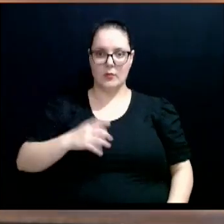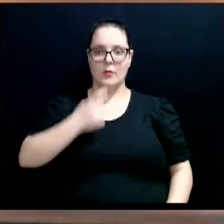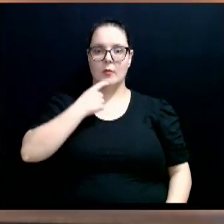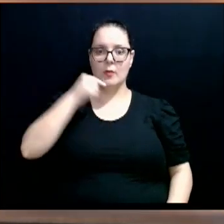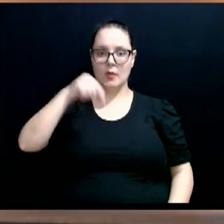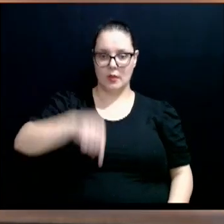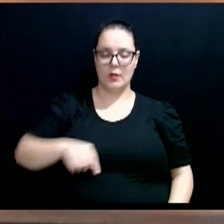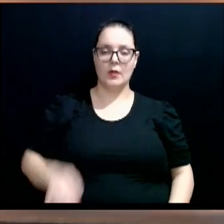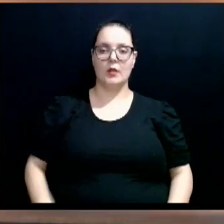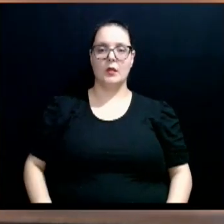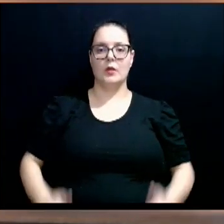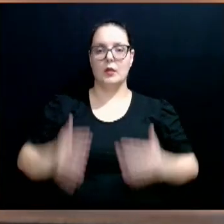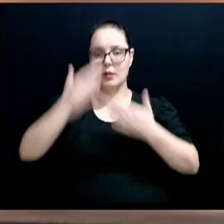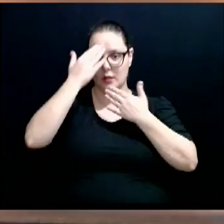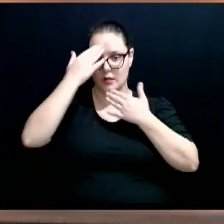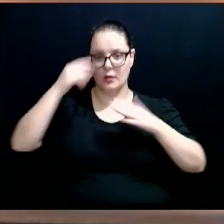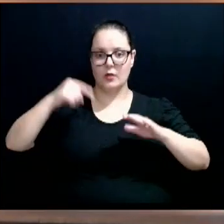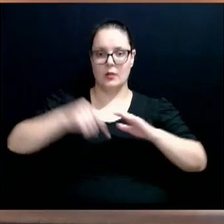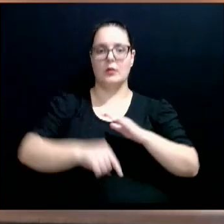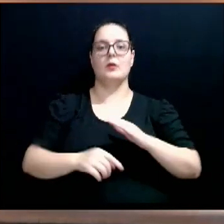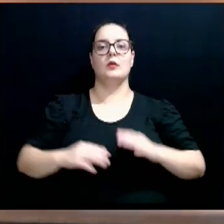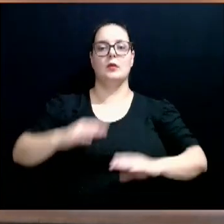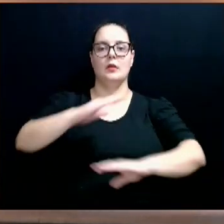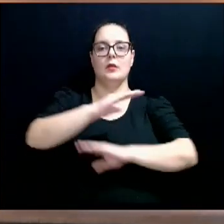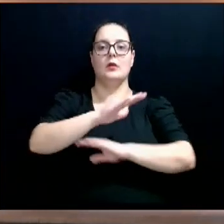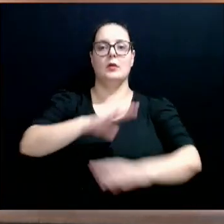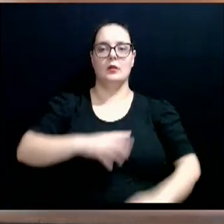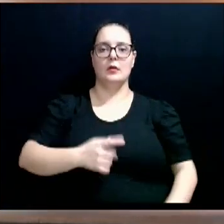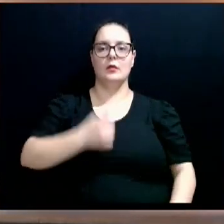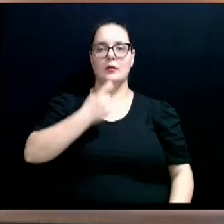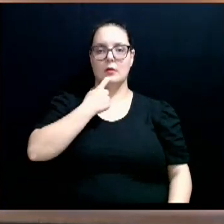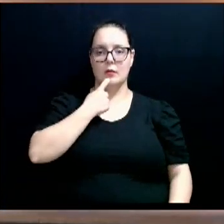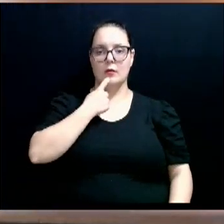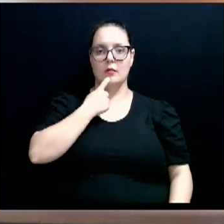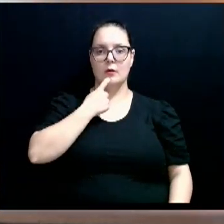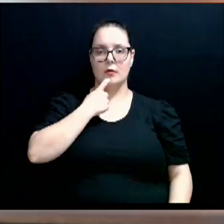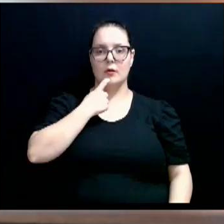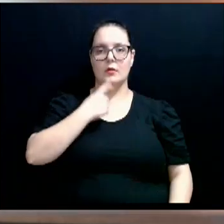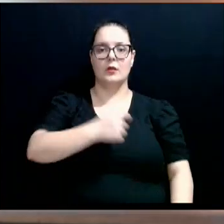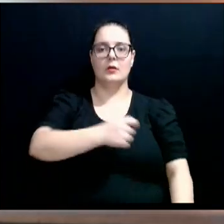Agradeço profundamente à Câmara Municipal, às autoridades